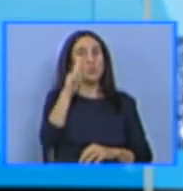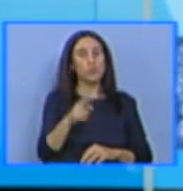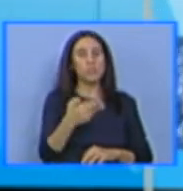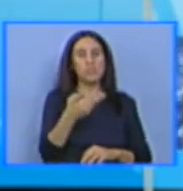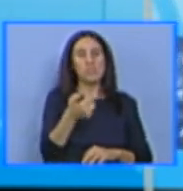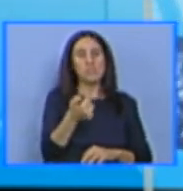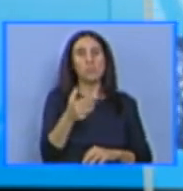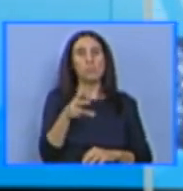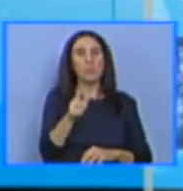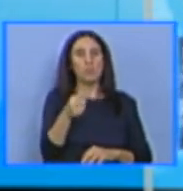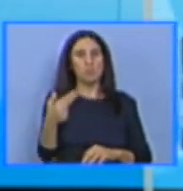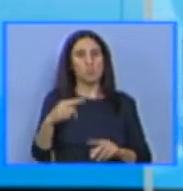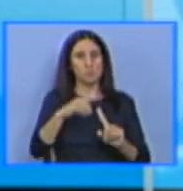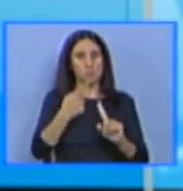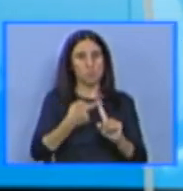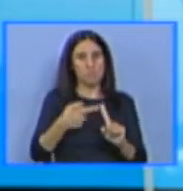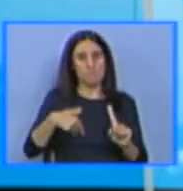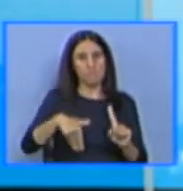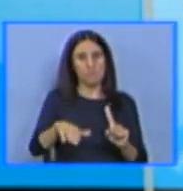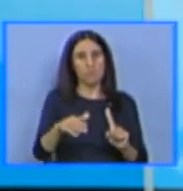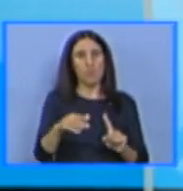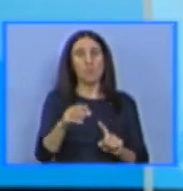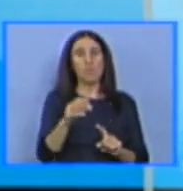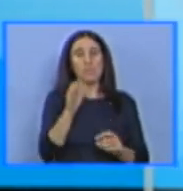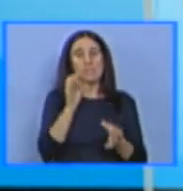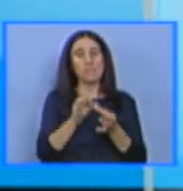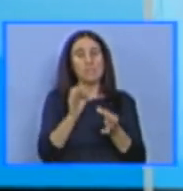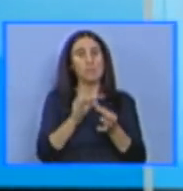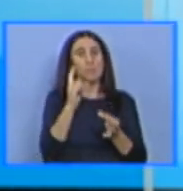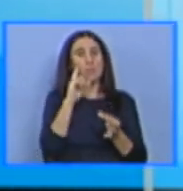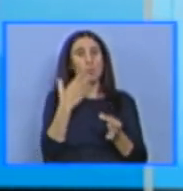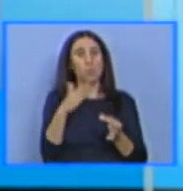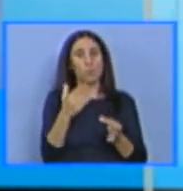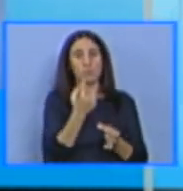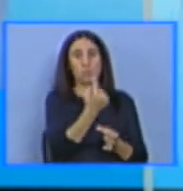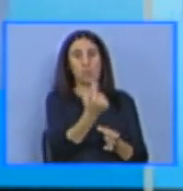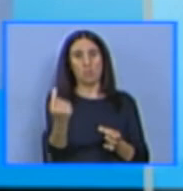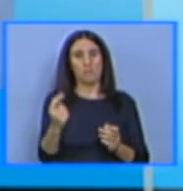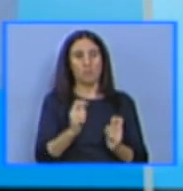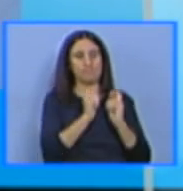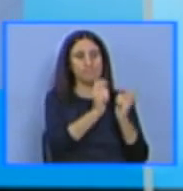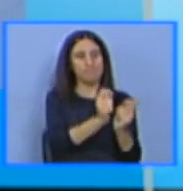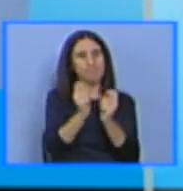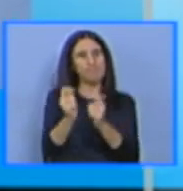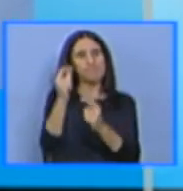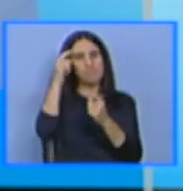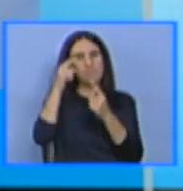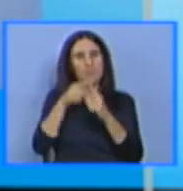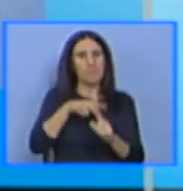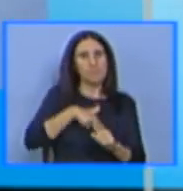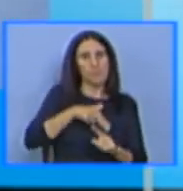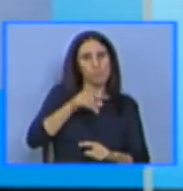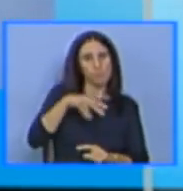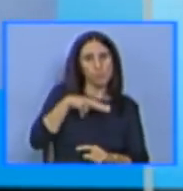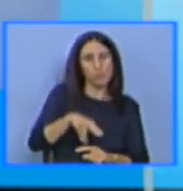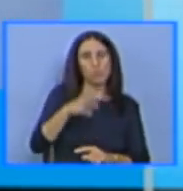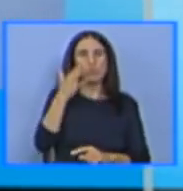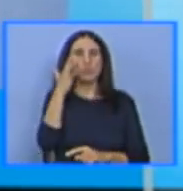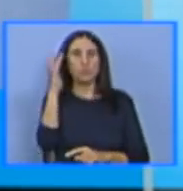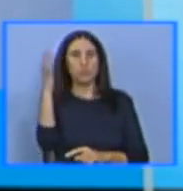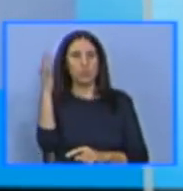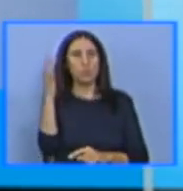anual, que será entregue em cada dia 11 de setembro e vai pretender premiar em Portugal ou no